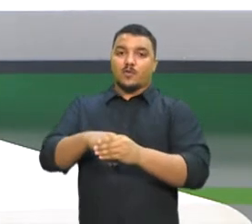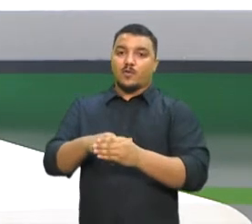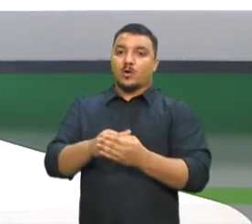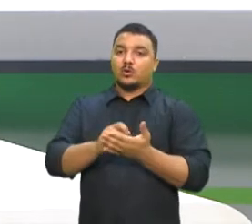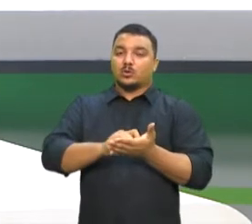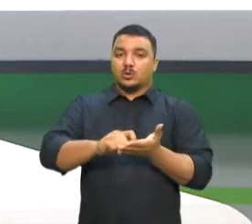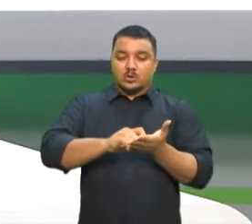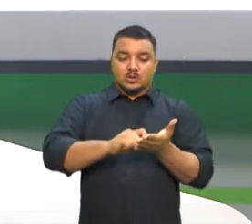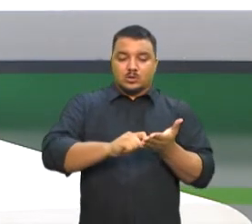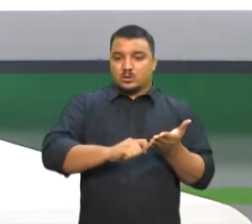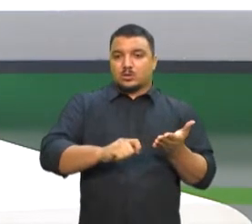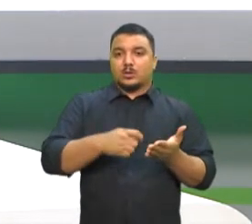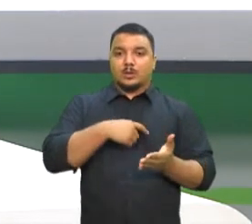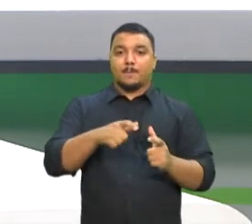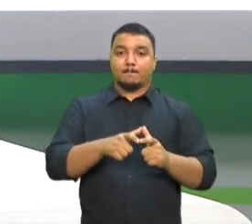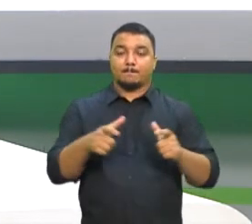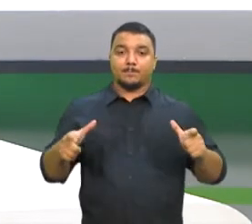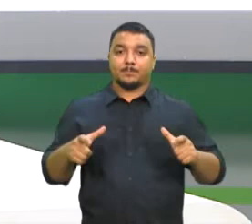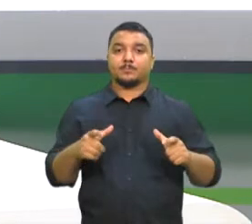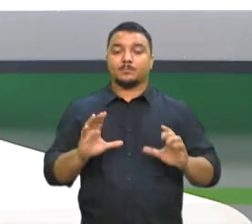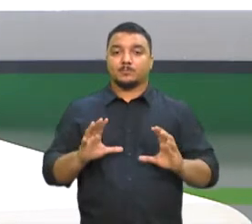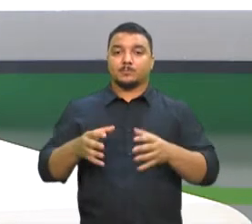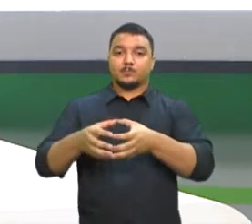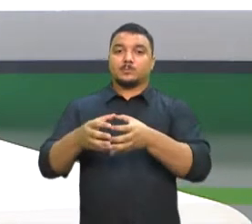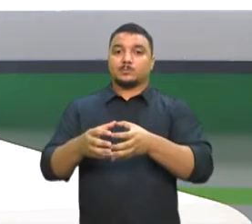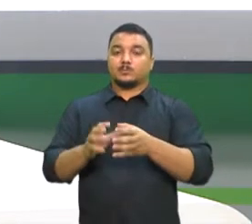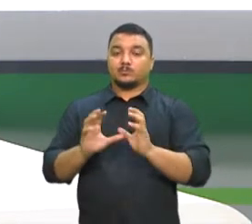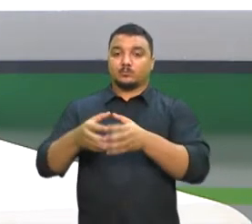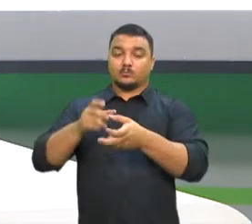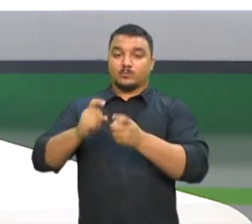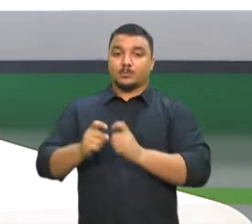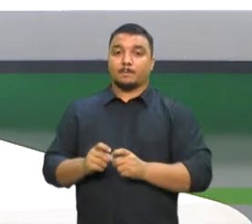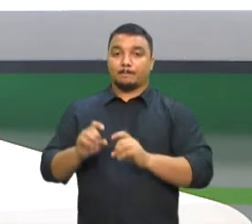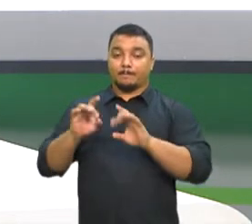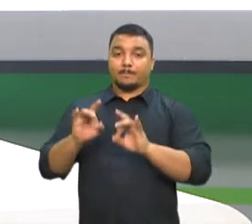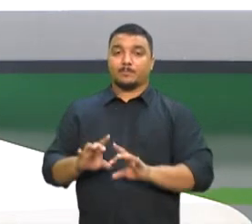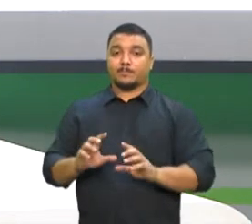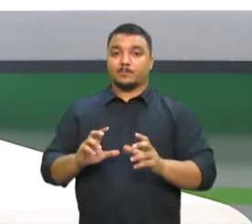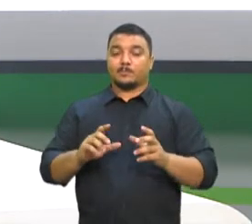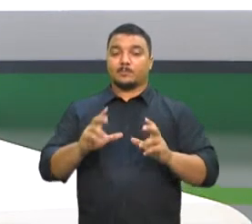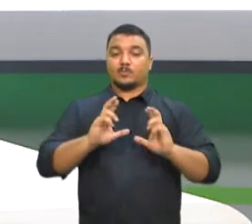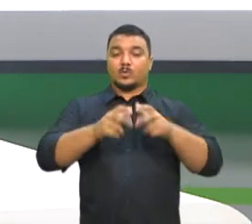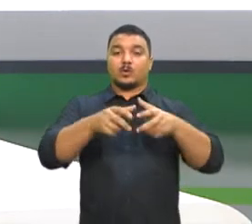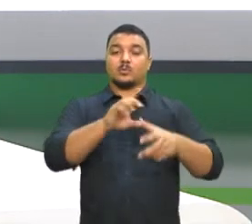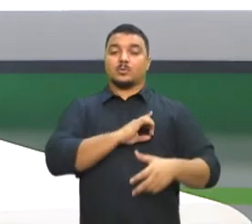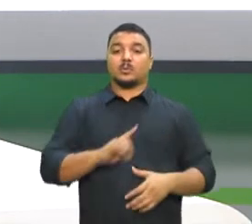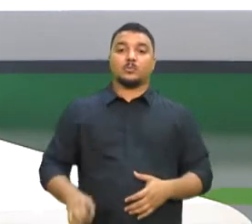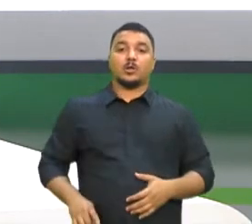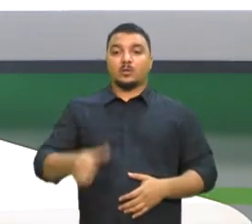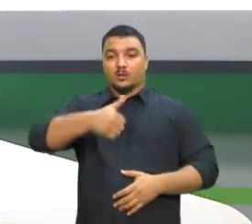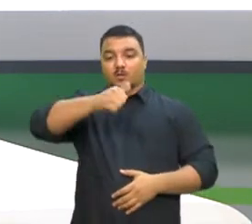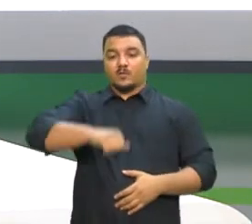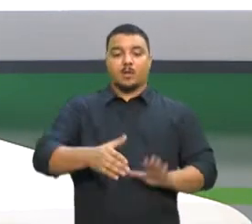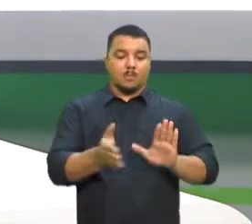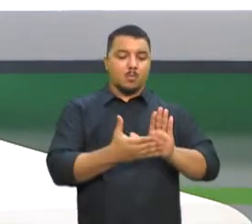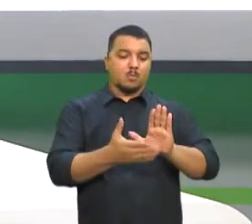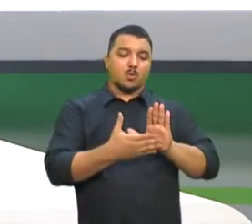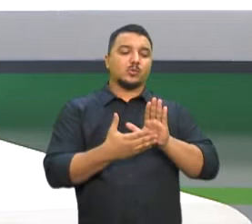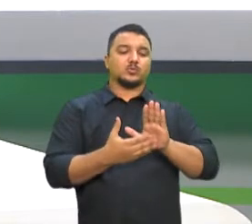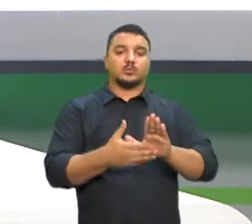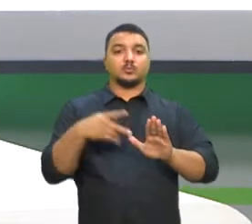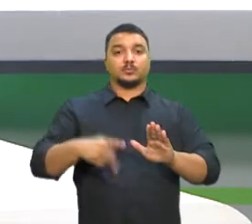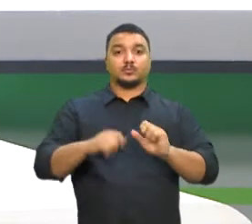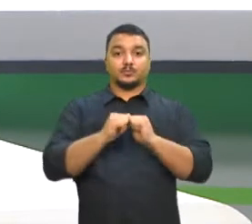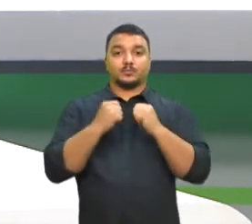tem apoio da maioria dos integrantes da Comissão Especial da Câmara dos Deputados, que analisa a proposta. Aqui na Assembleia,